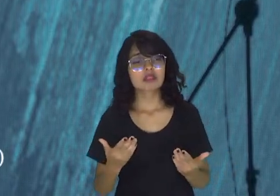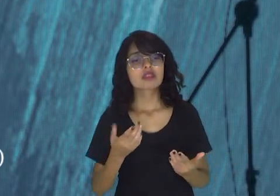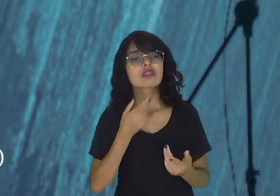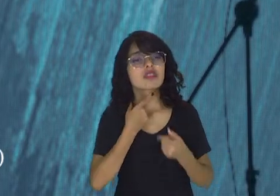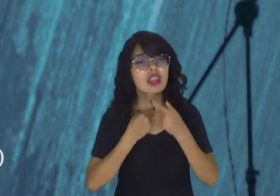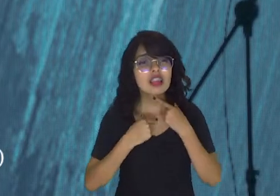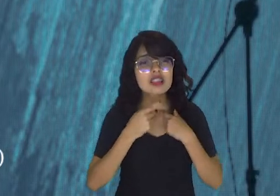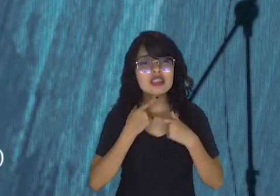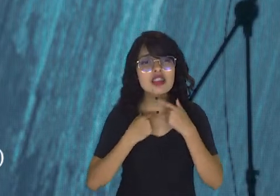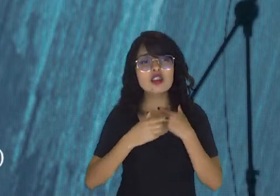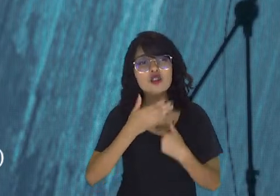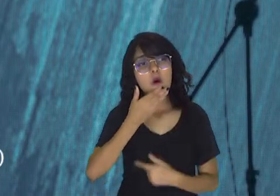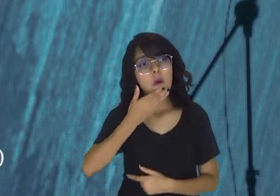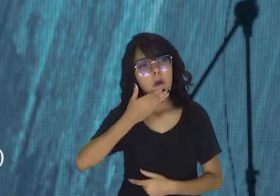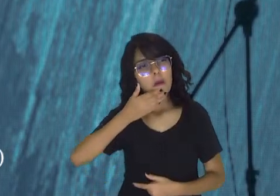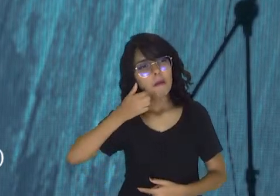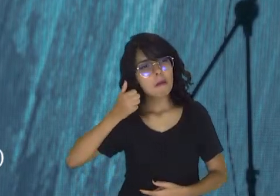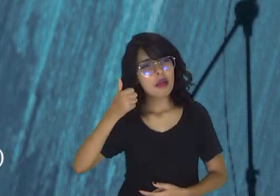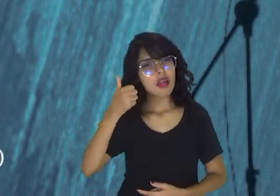a celestial,